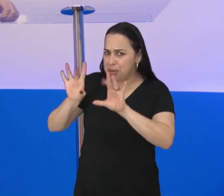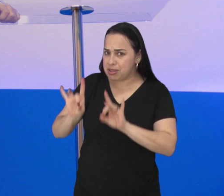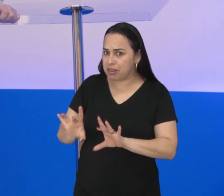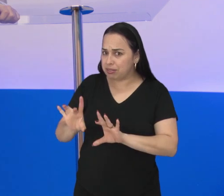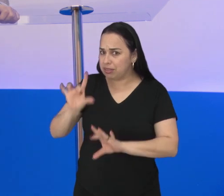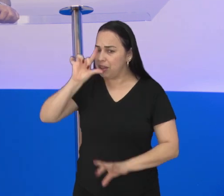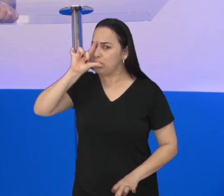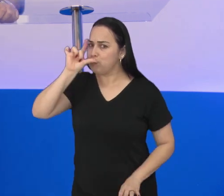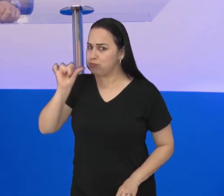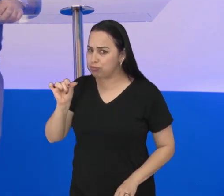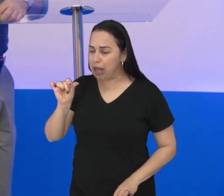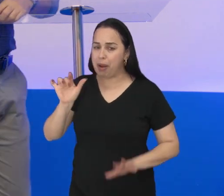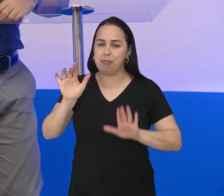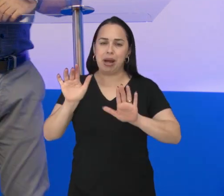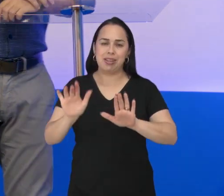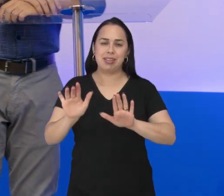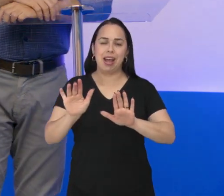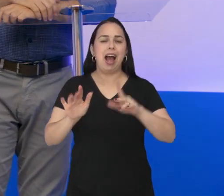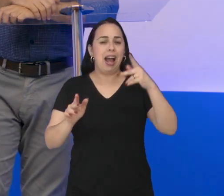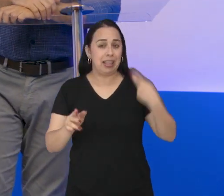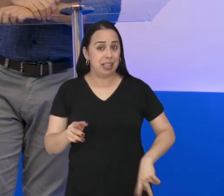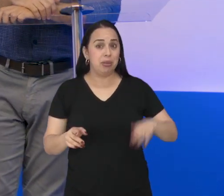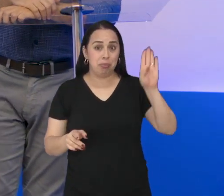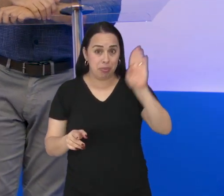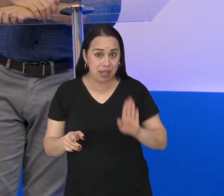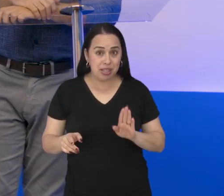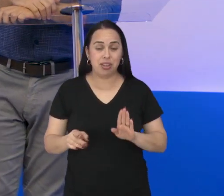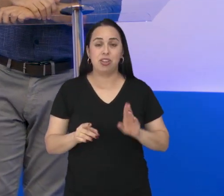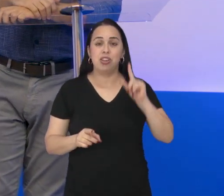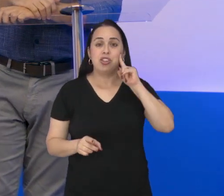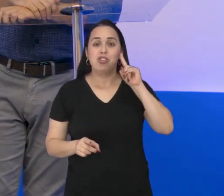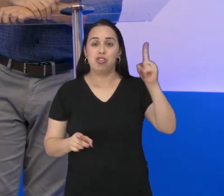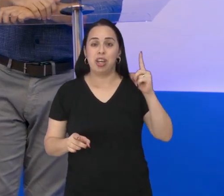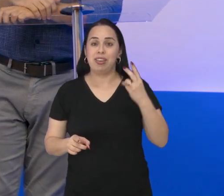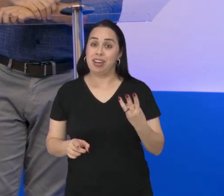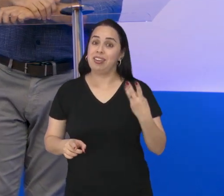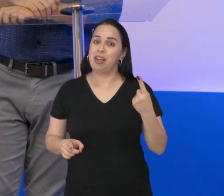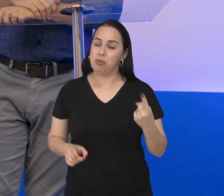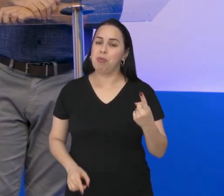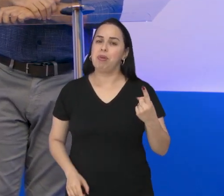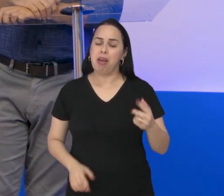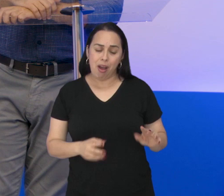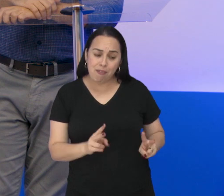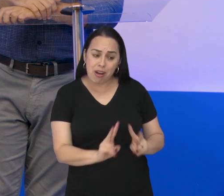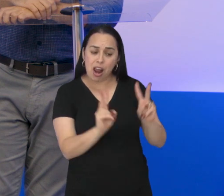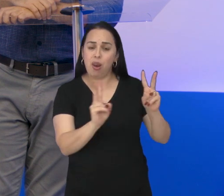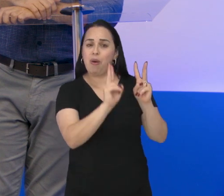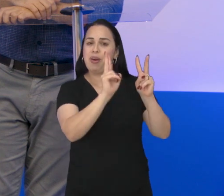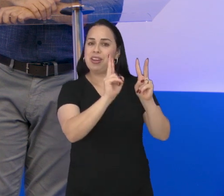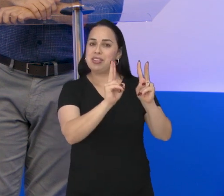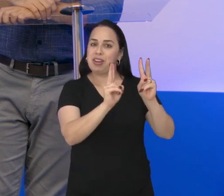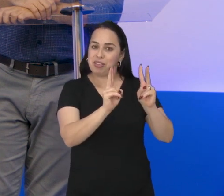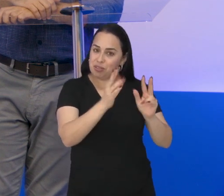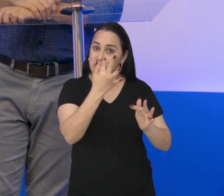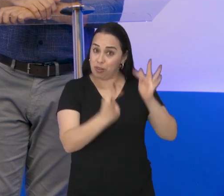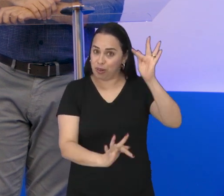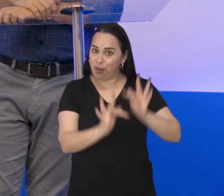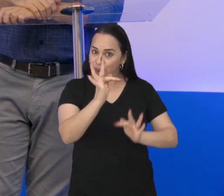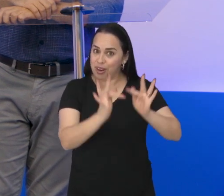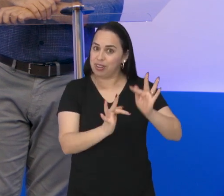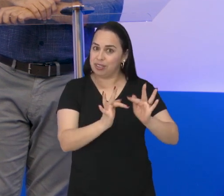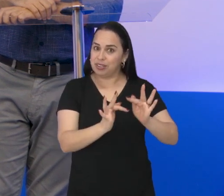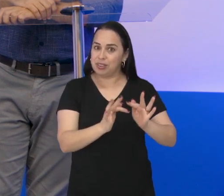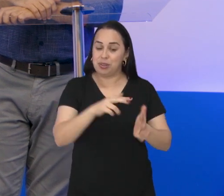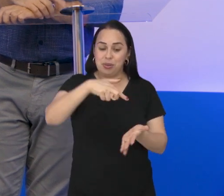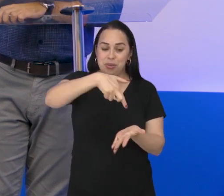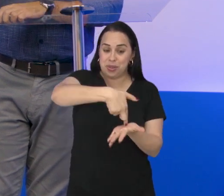Seria Halloween? Mas então, sabia que no Brasil o dia 31 também valoriza uma figura muito importante do nosso folclore,